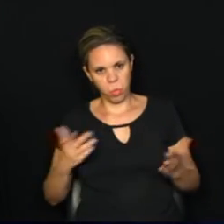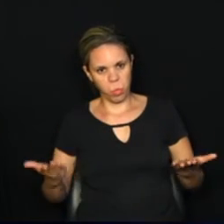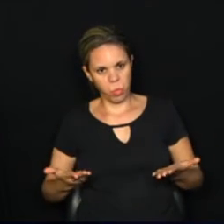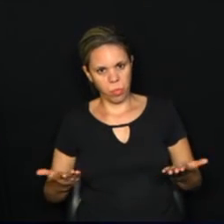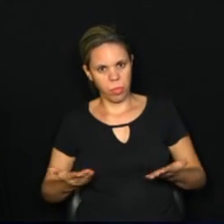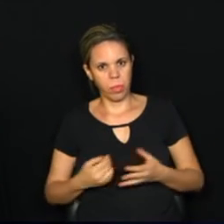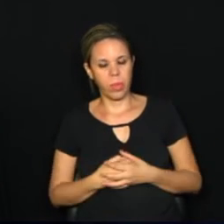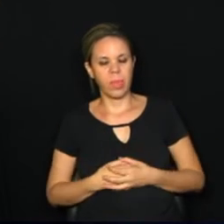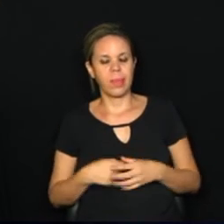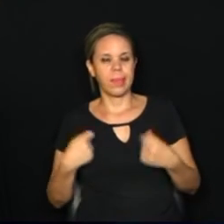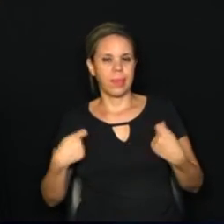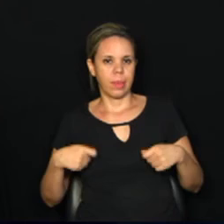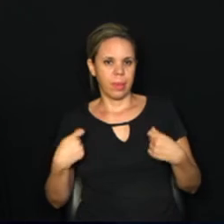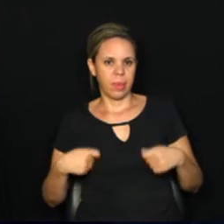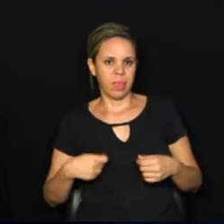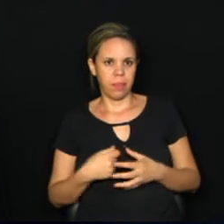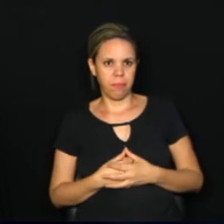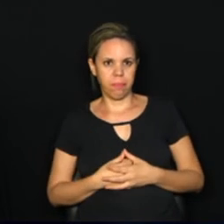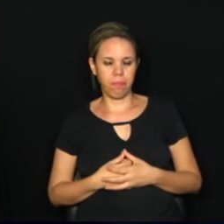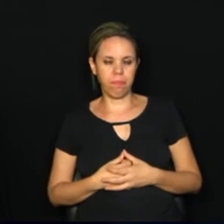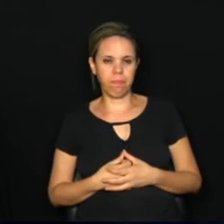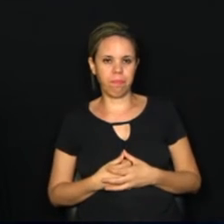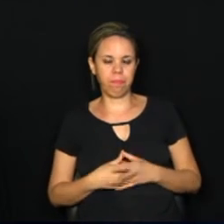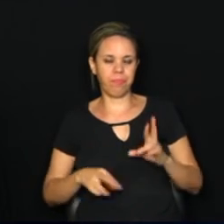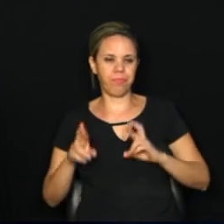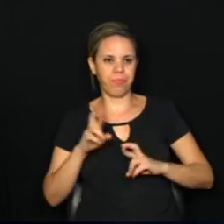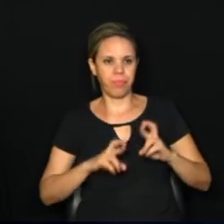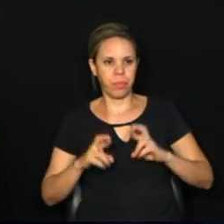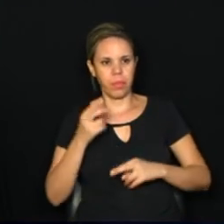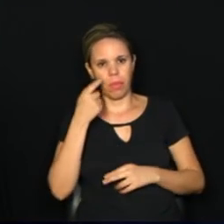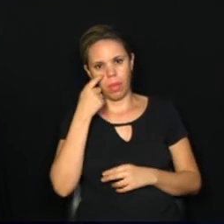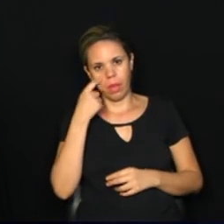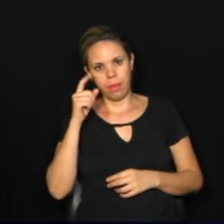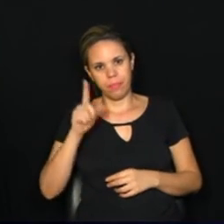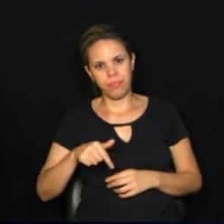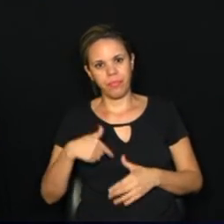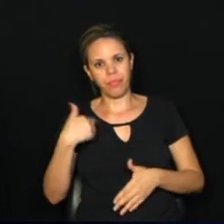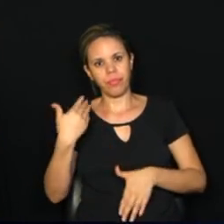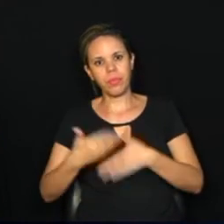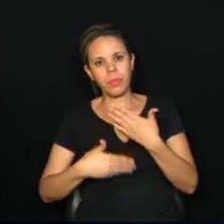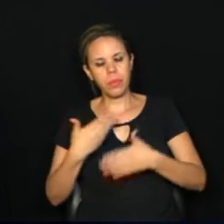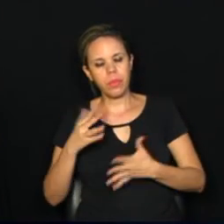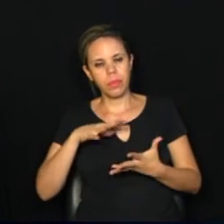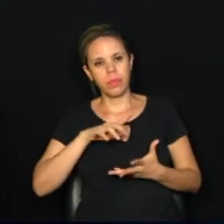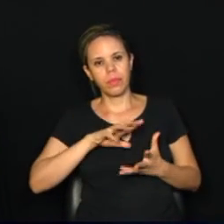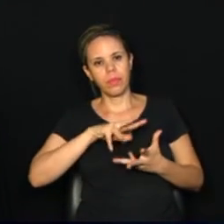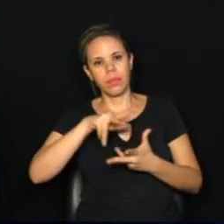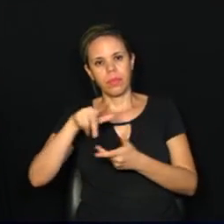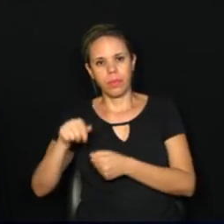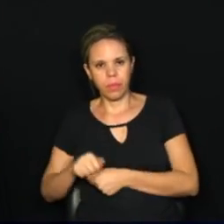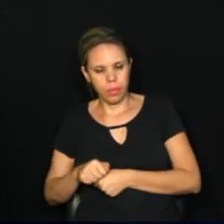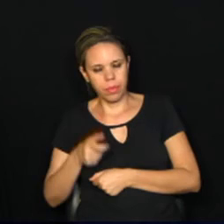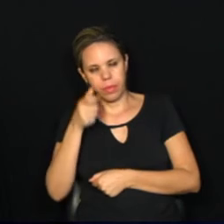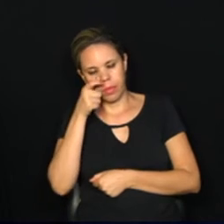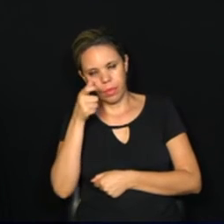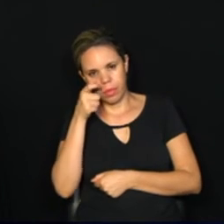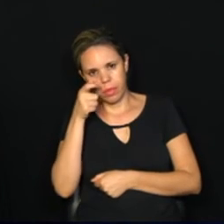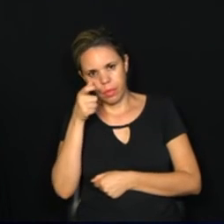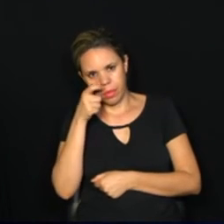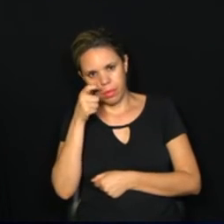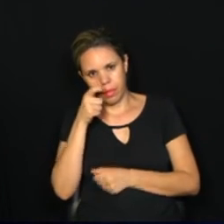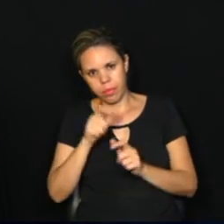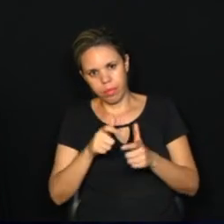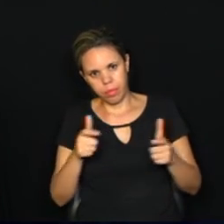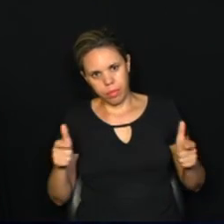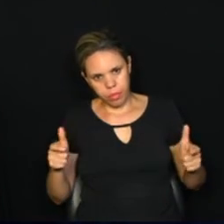dia, eles precisam ser revistos, né, isso é uma tendência global. A gente vê aí o